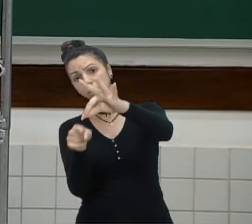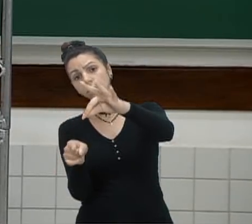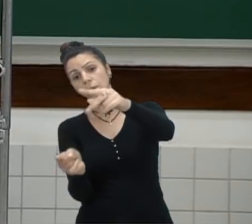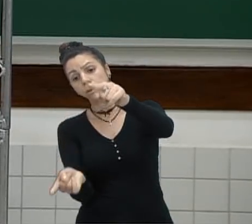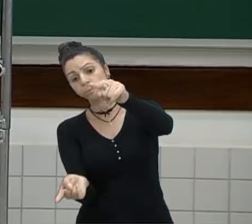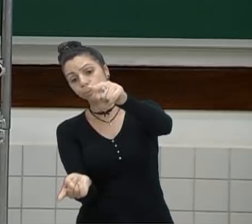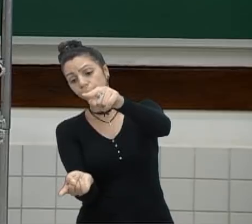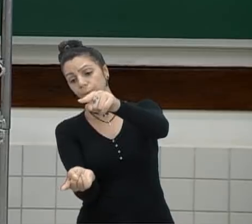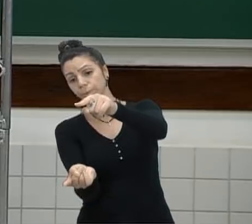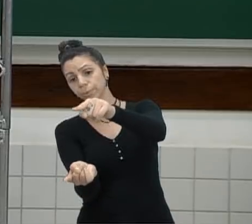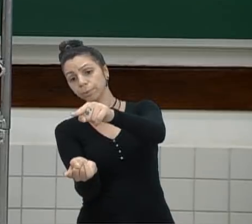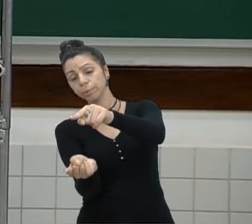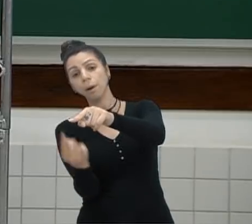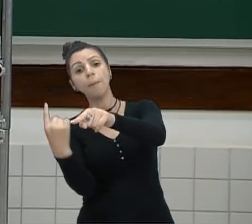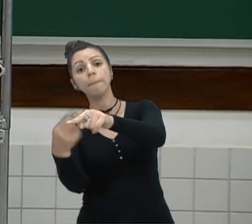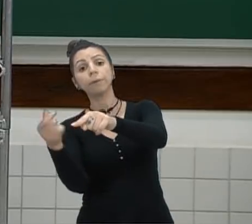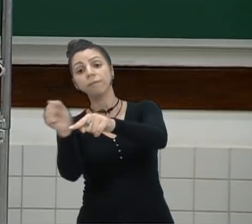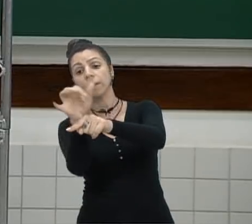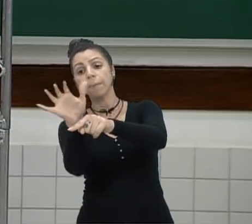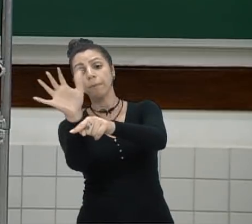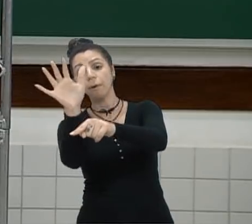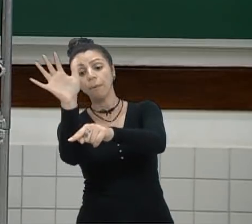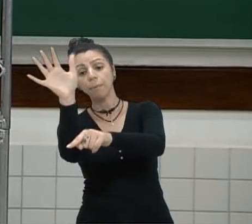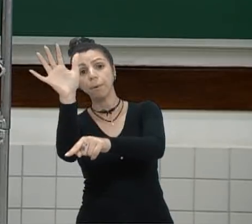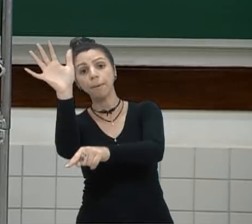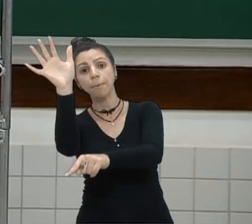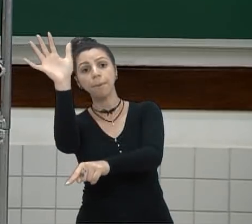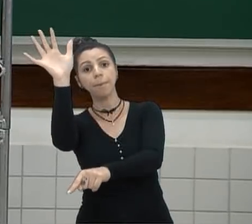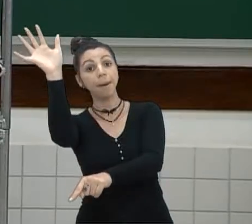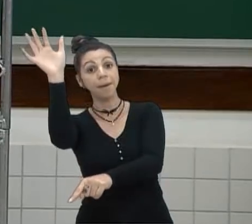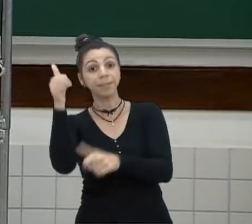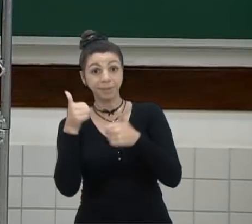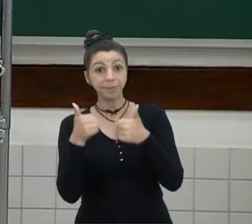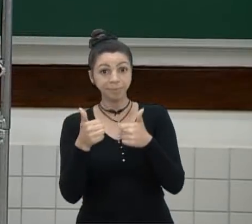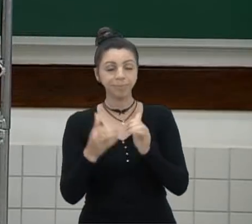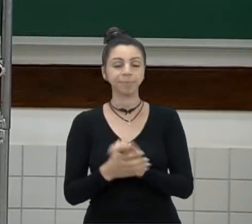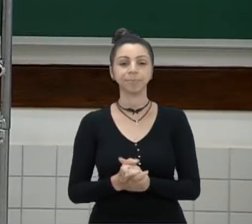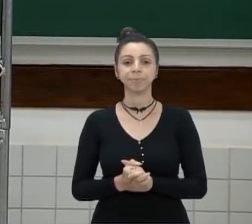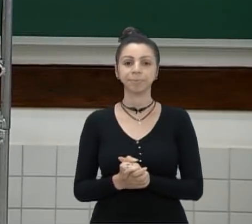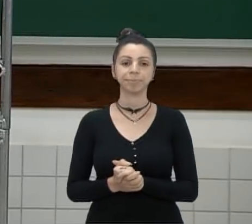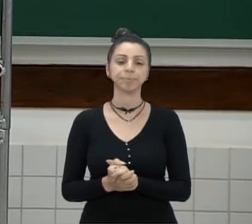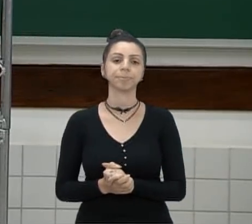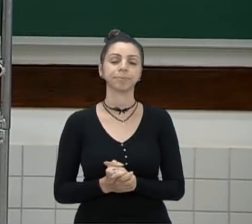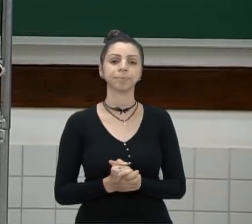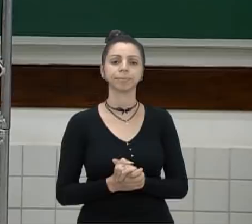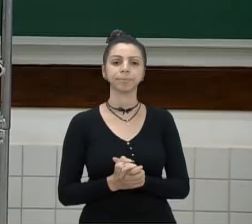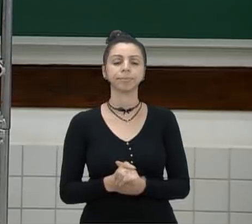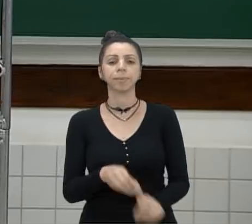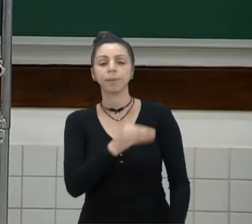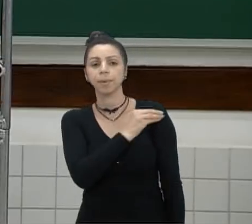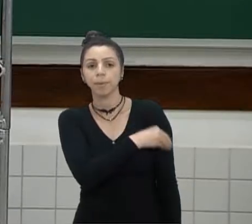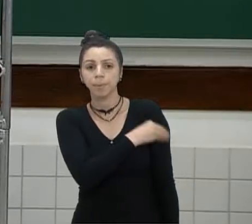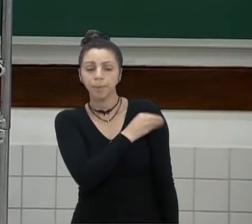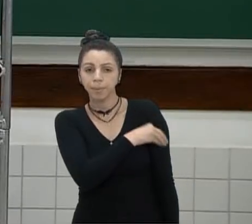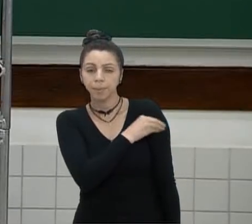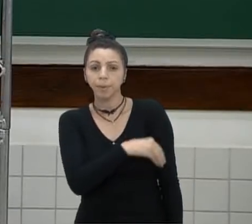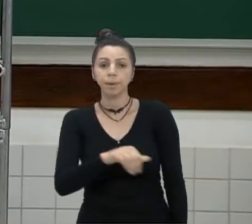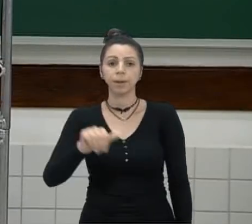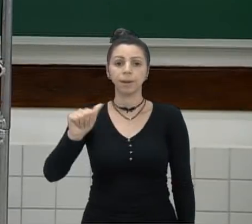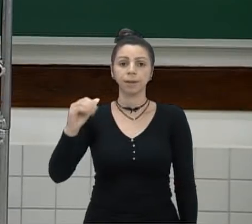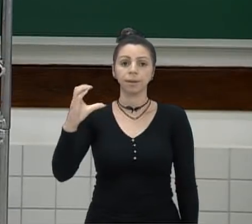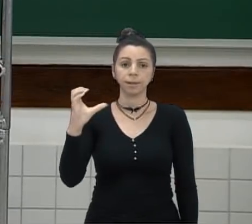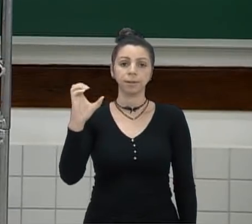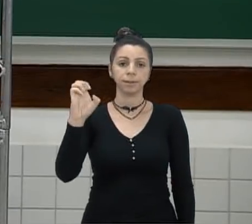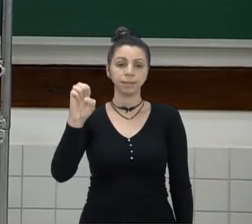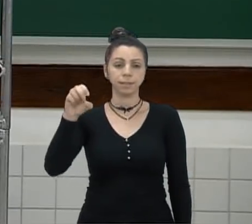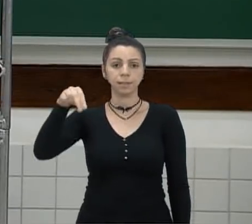diminuindo. Então, exemplos de líquidos voláteis no nosso cotidiano. o álcool, a acetona, que